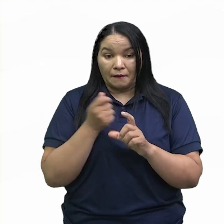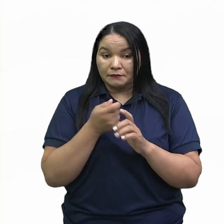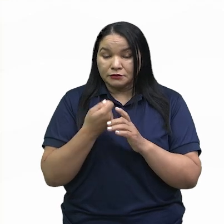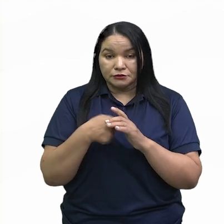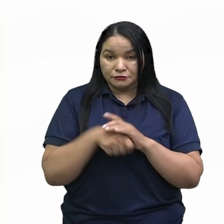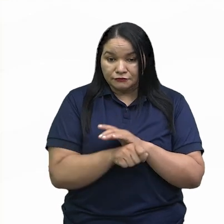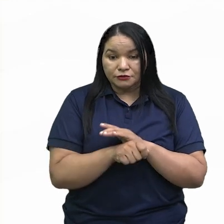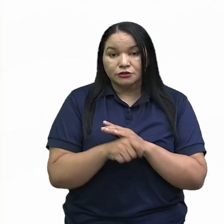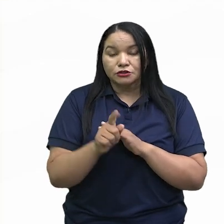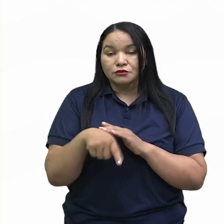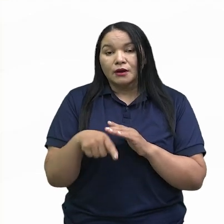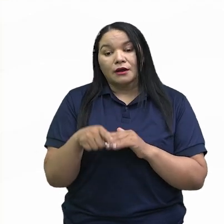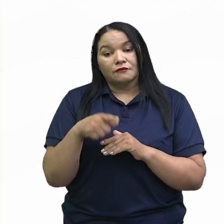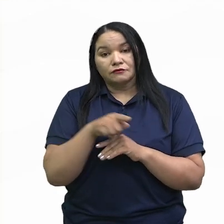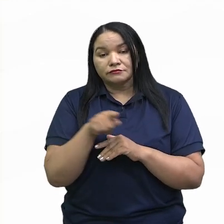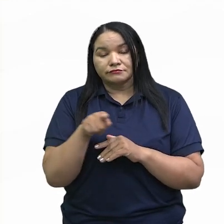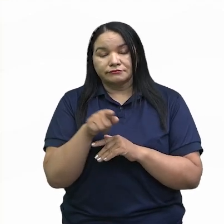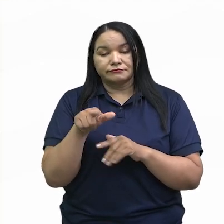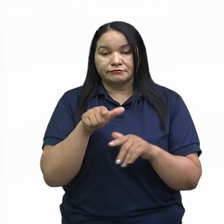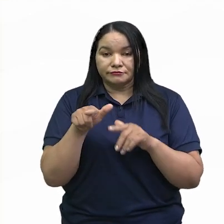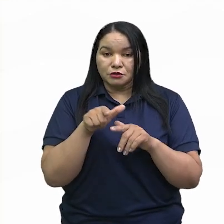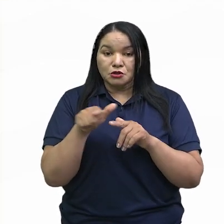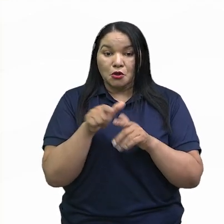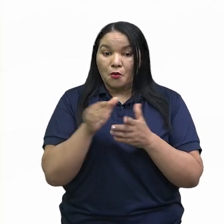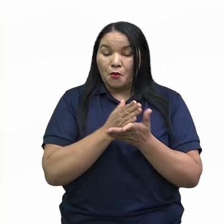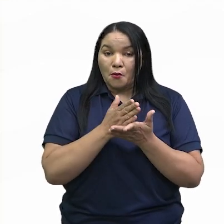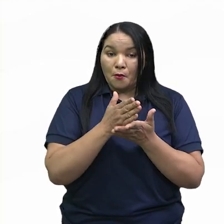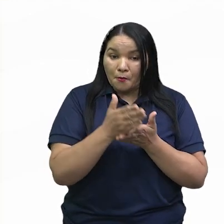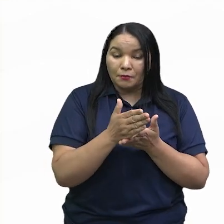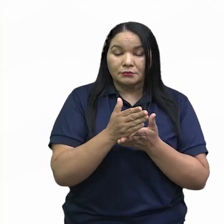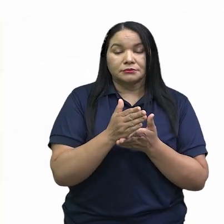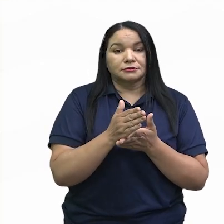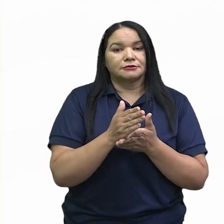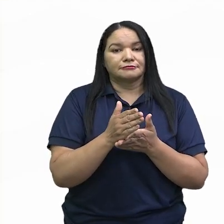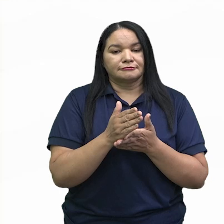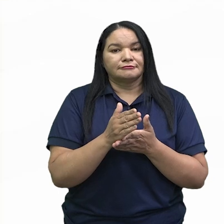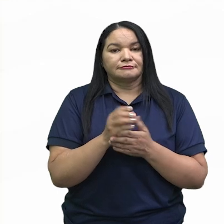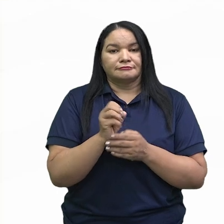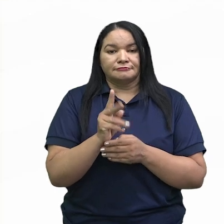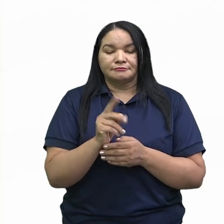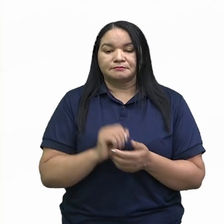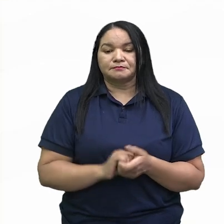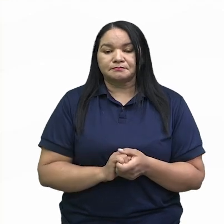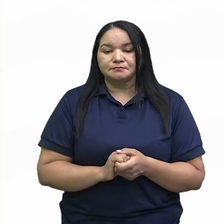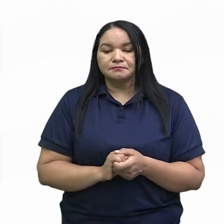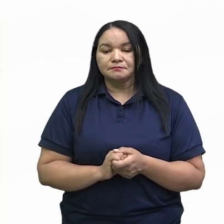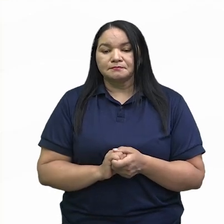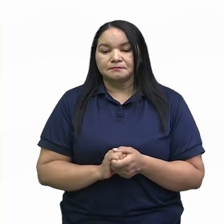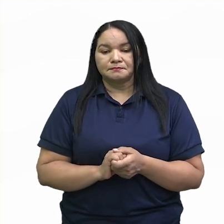o capital que você vai trabalhar no começo da sua situação, perfeito?